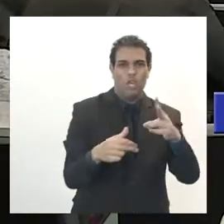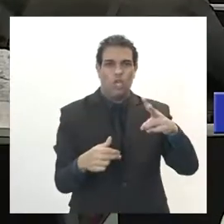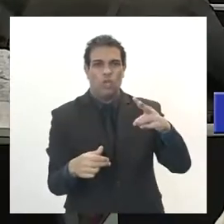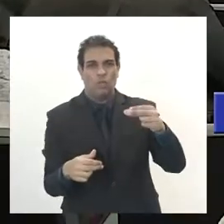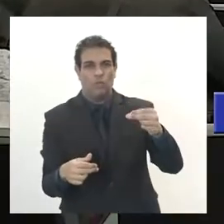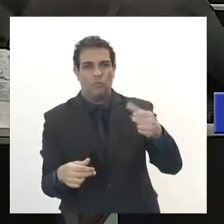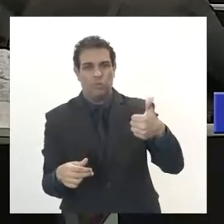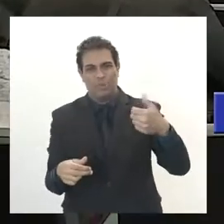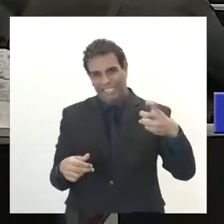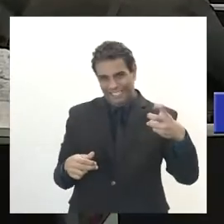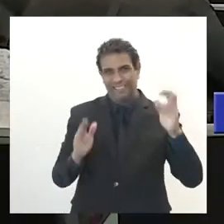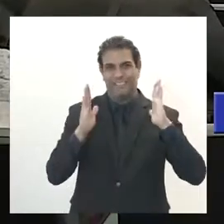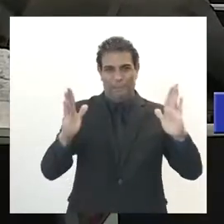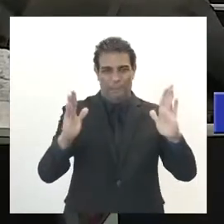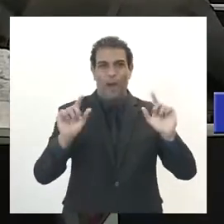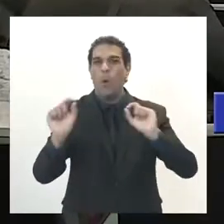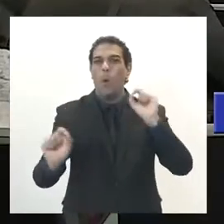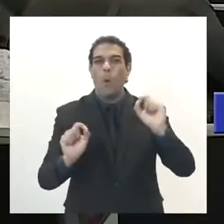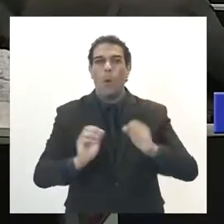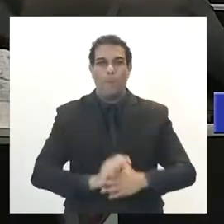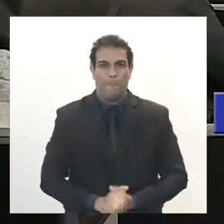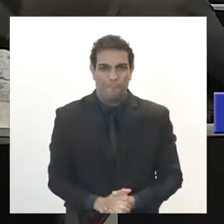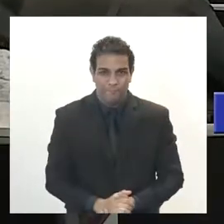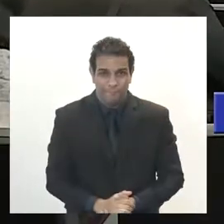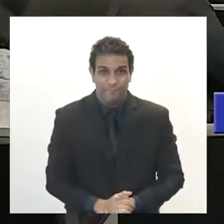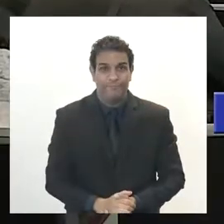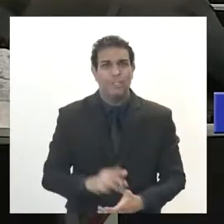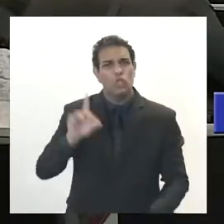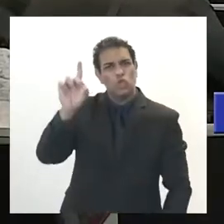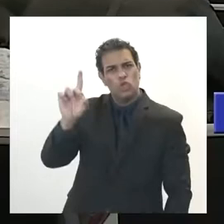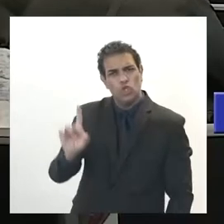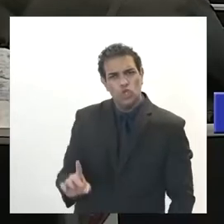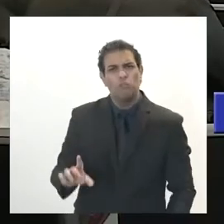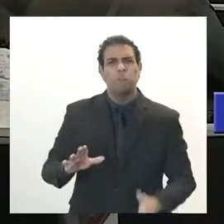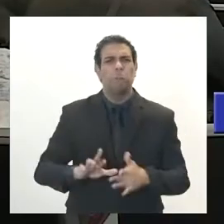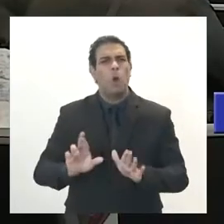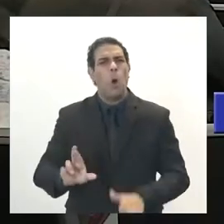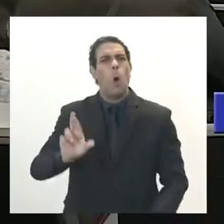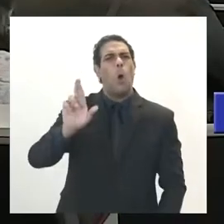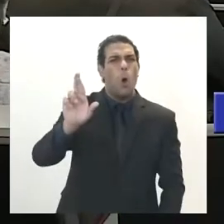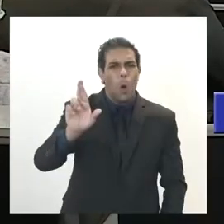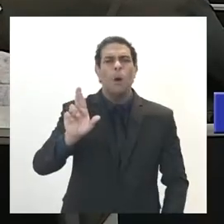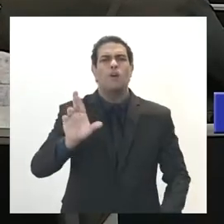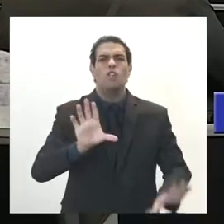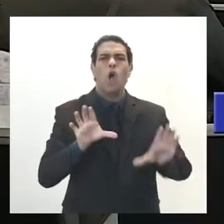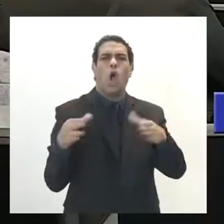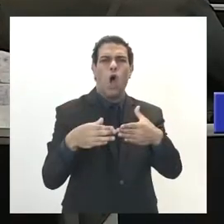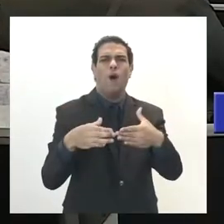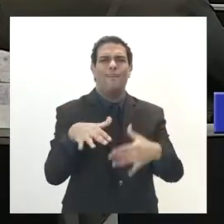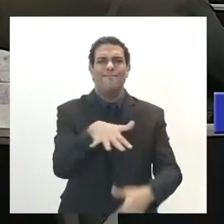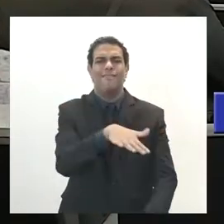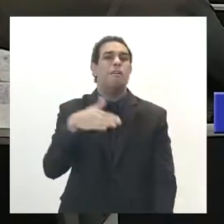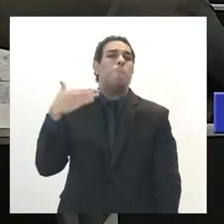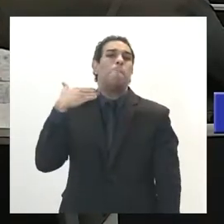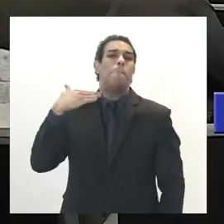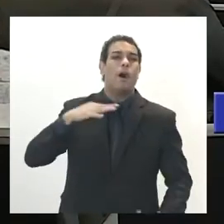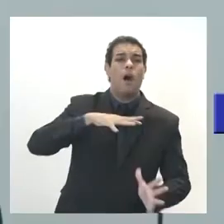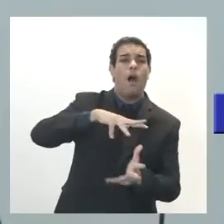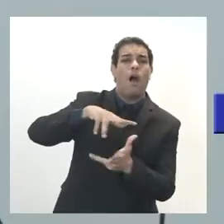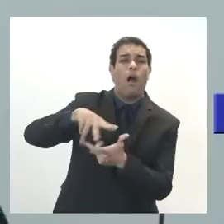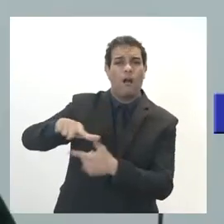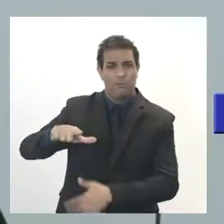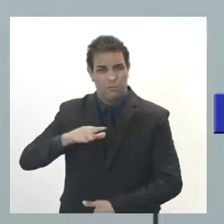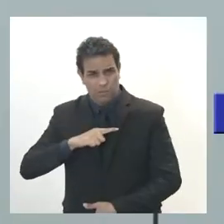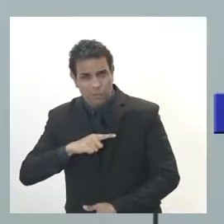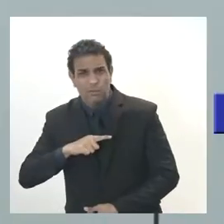os os os dirigentes os representantes há séculos do banco do Banco Mundial afirma